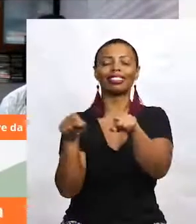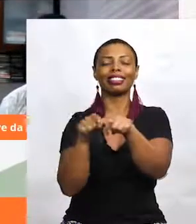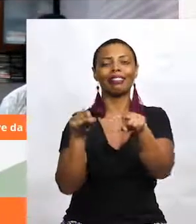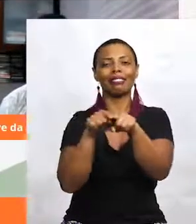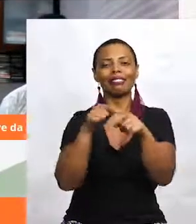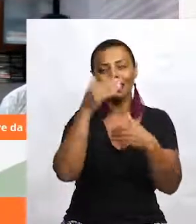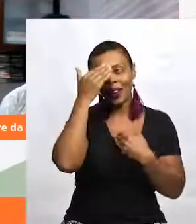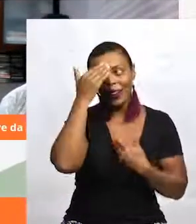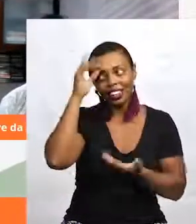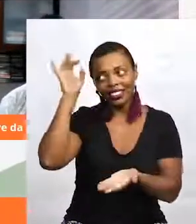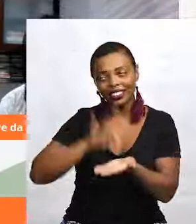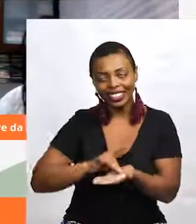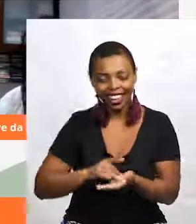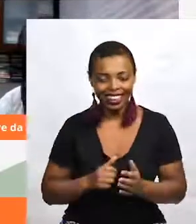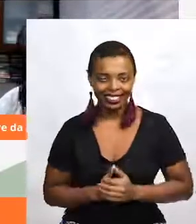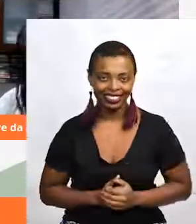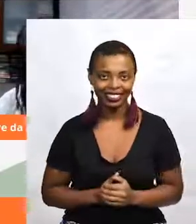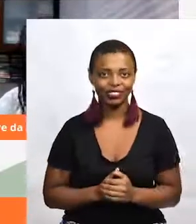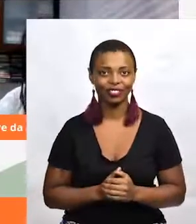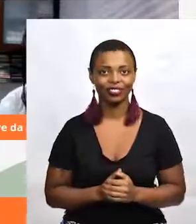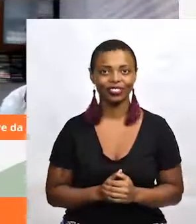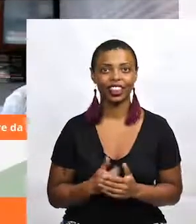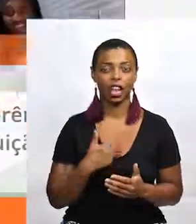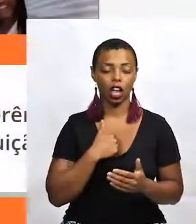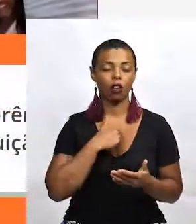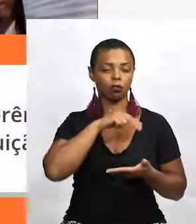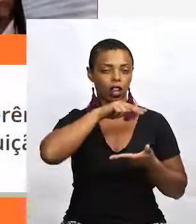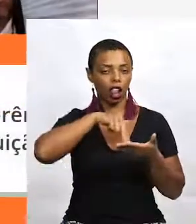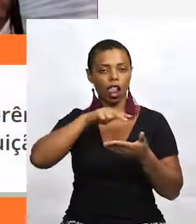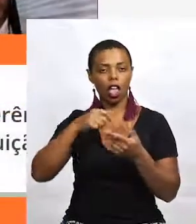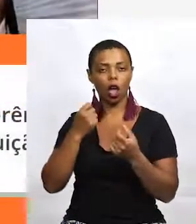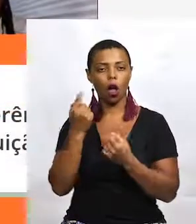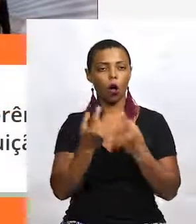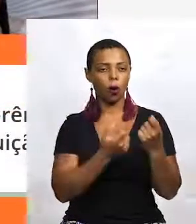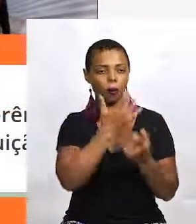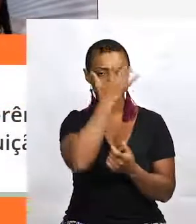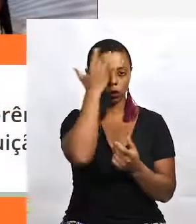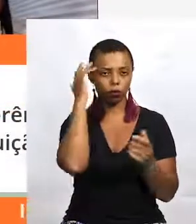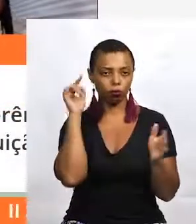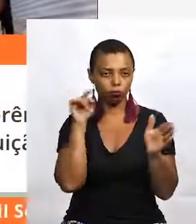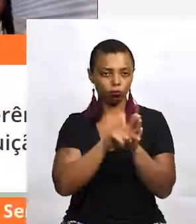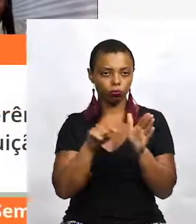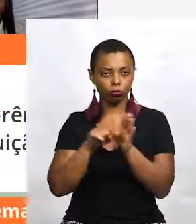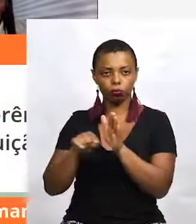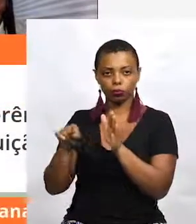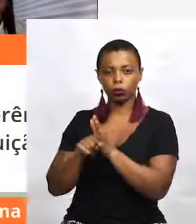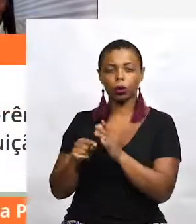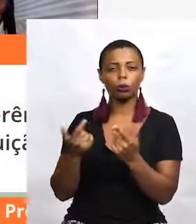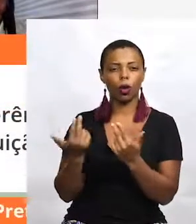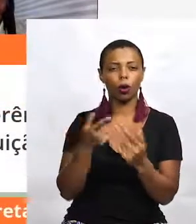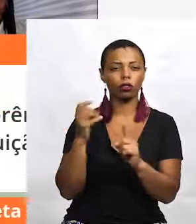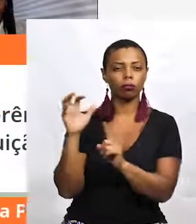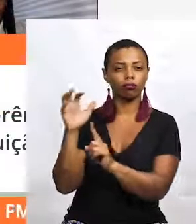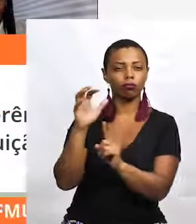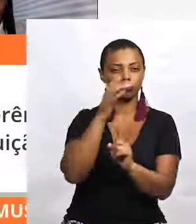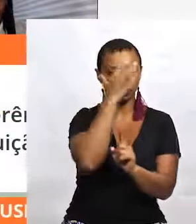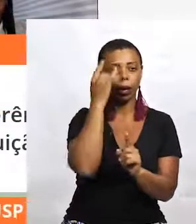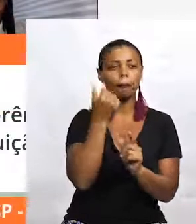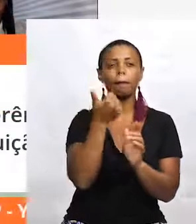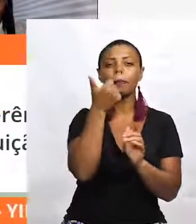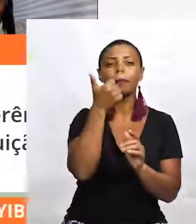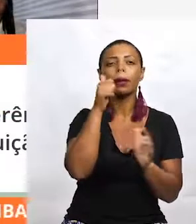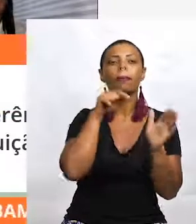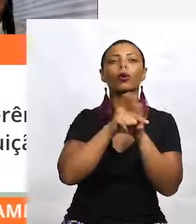de verdade. Eu vou ler algumas perguntas, porque assim como vocês inspiraram outras pessoas também, a primeira é da Daniele